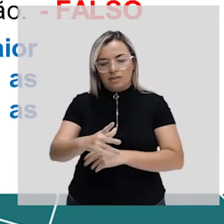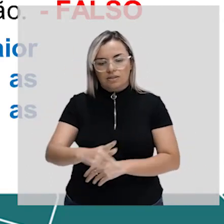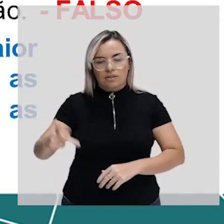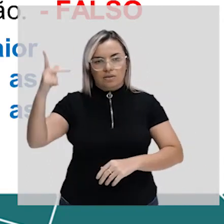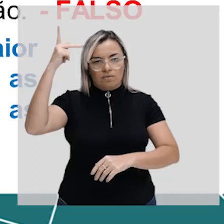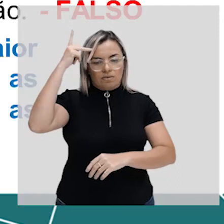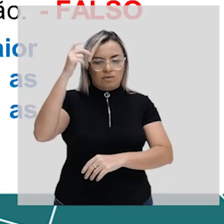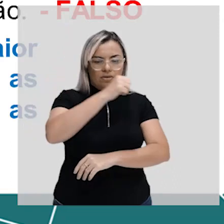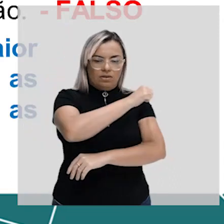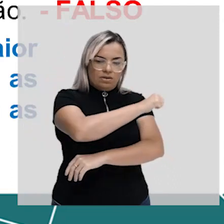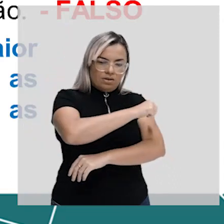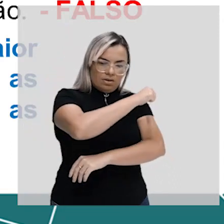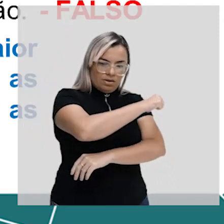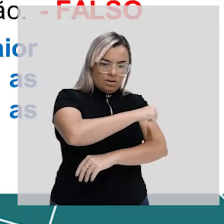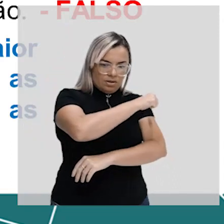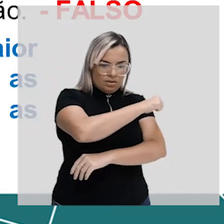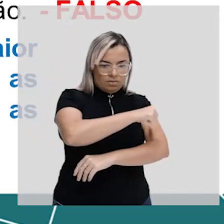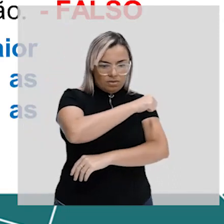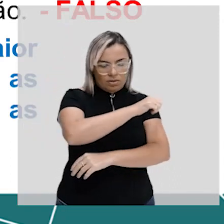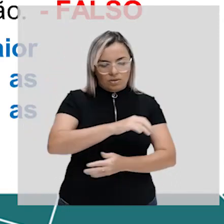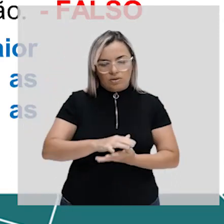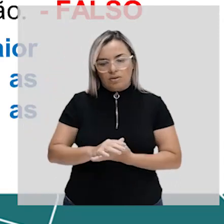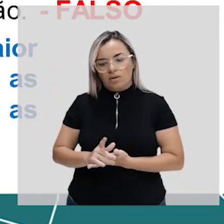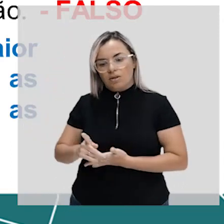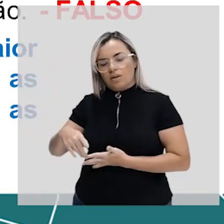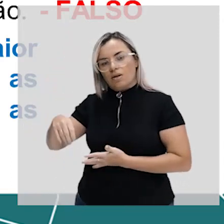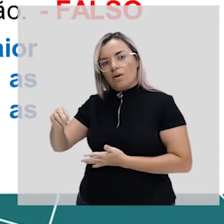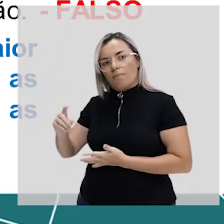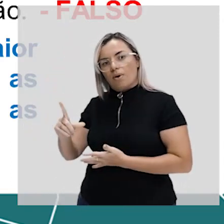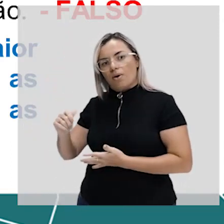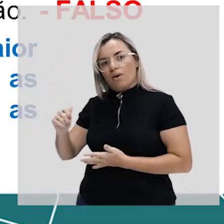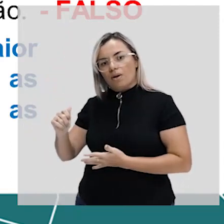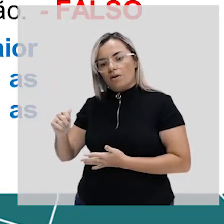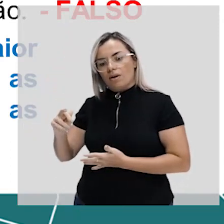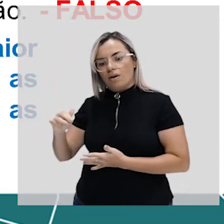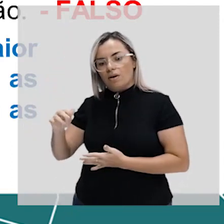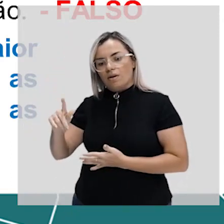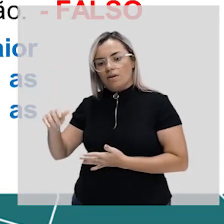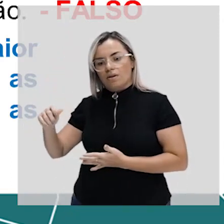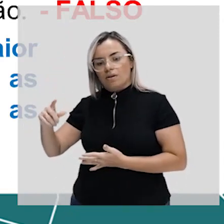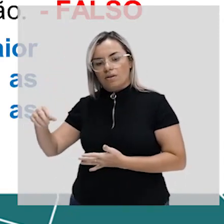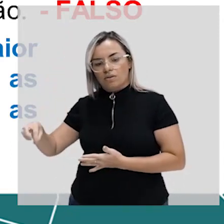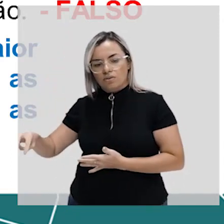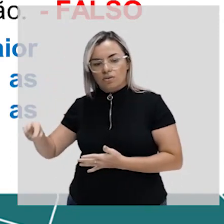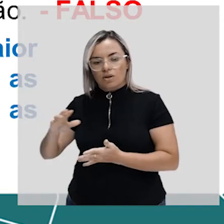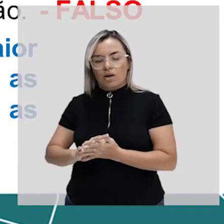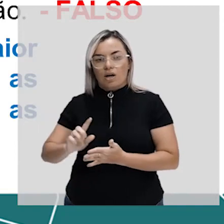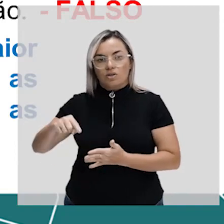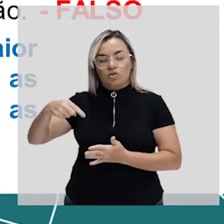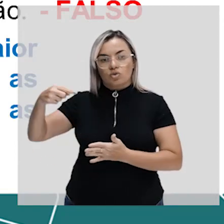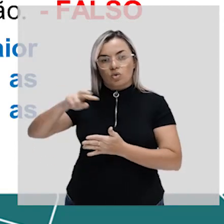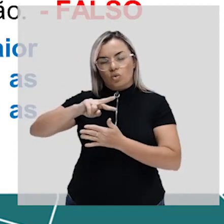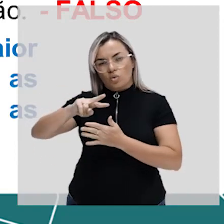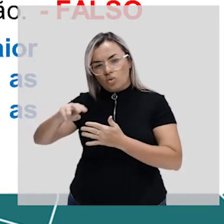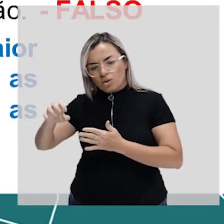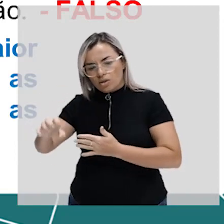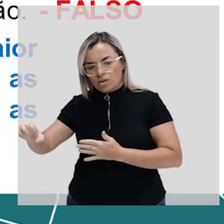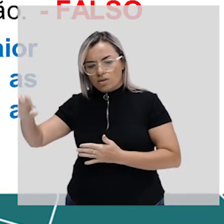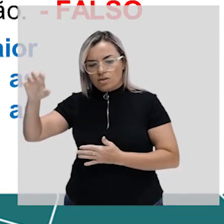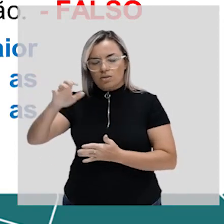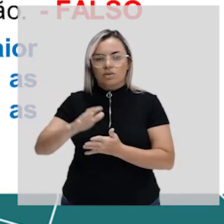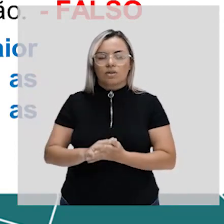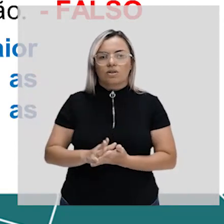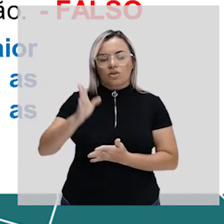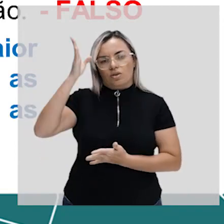do nosso país, tá certo? Que polarizam as demais regiões brasileiras. Não é à toa que nós temos ali o famoso eixo Rio-São Paulo.